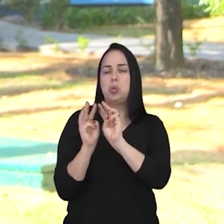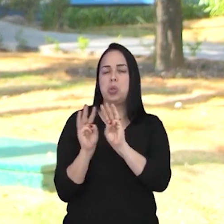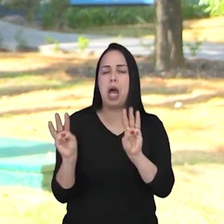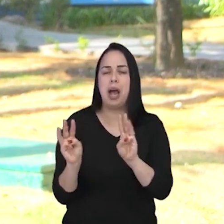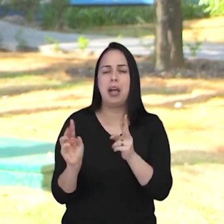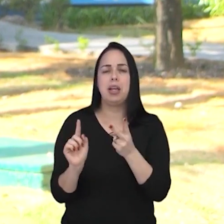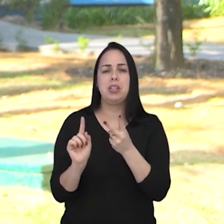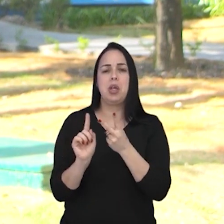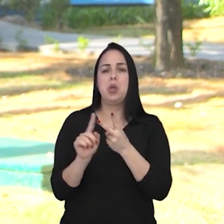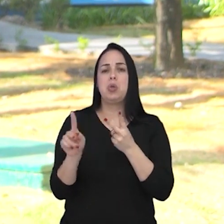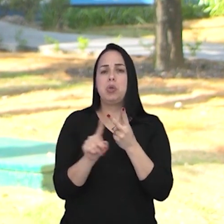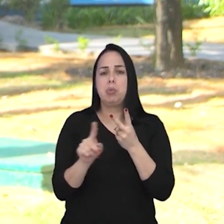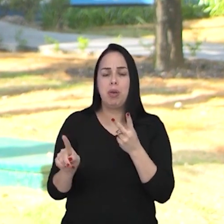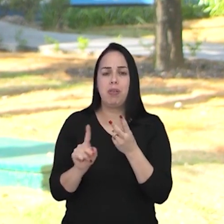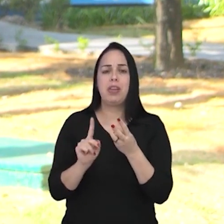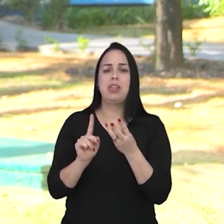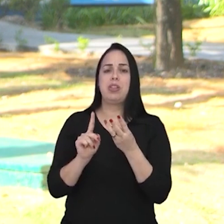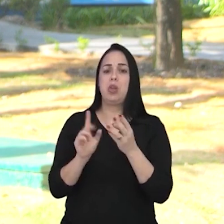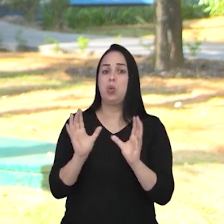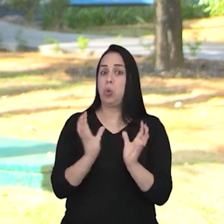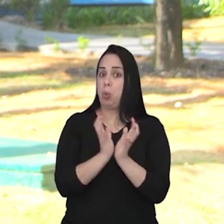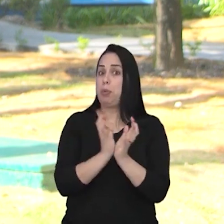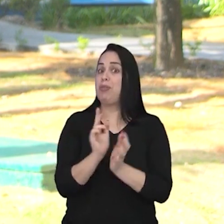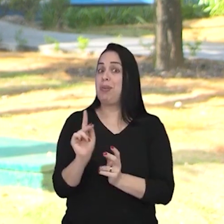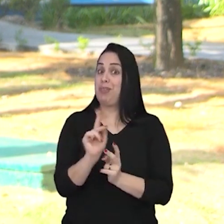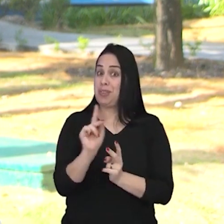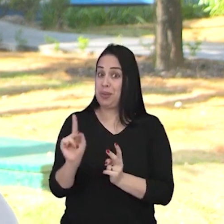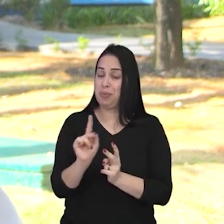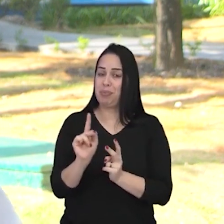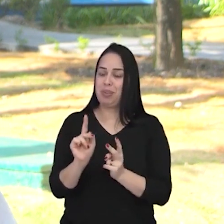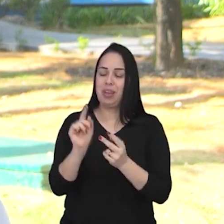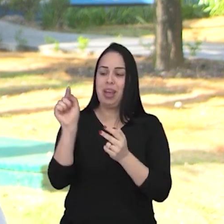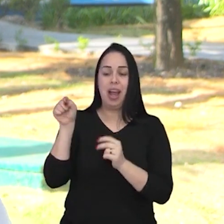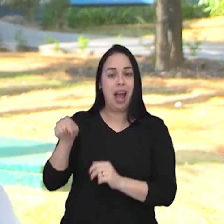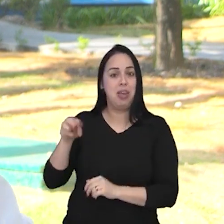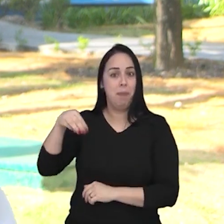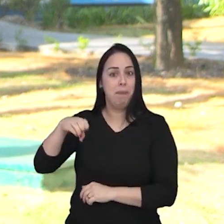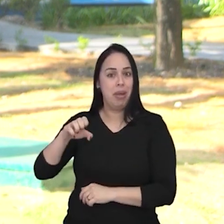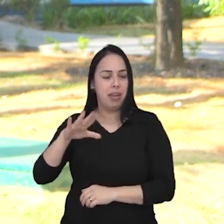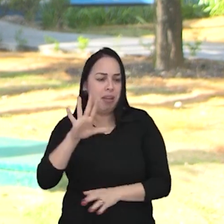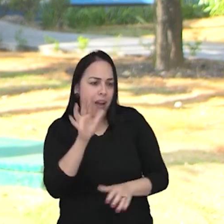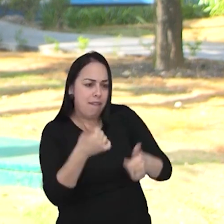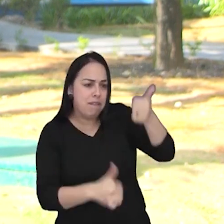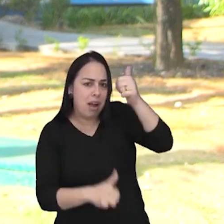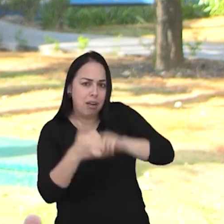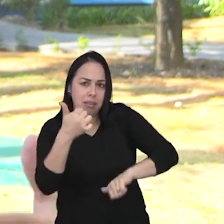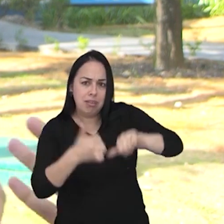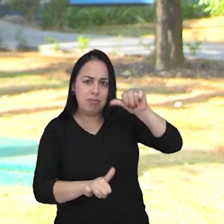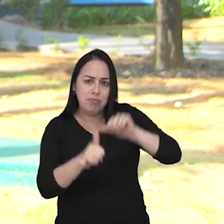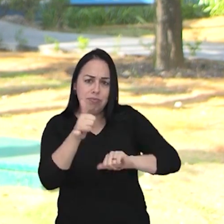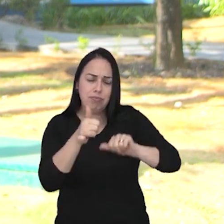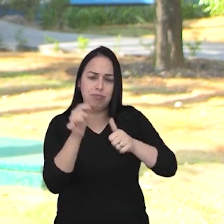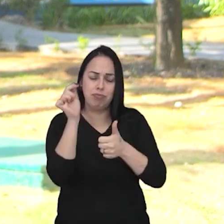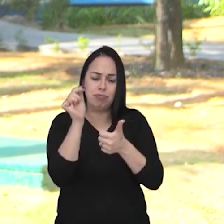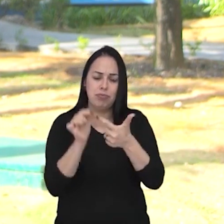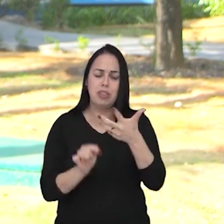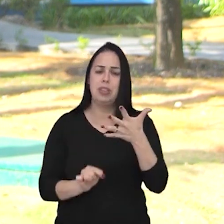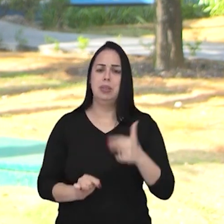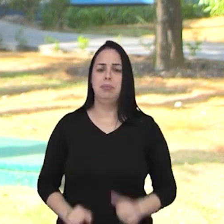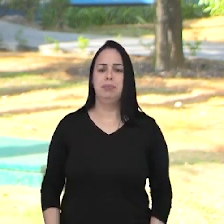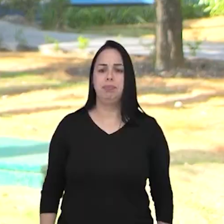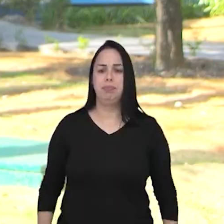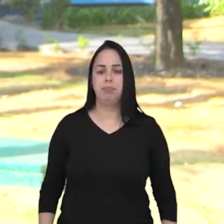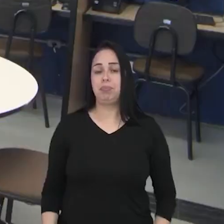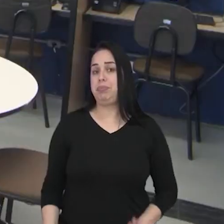da plataforma, dos professores, da docência dos professores, ou seja, fazem todo um checklist do que nós nos propusemos a oferecer aos